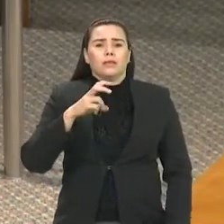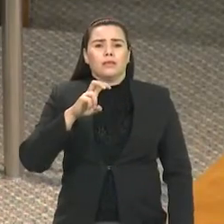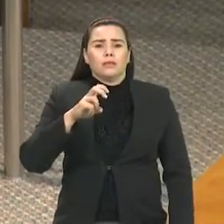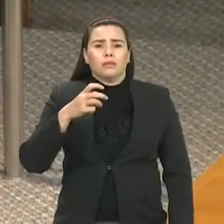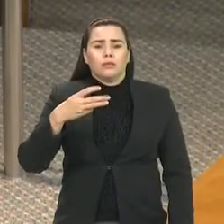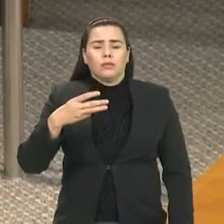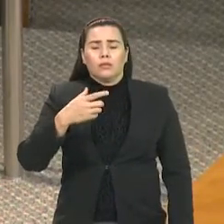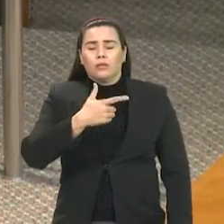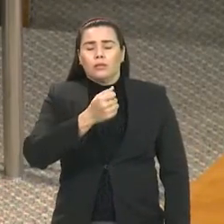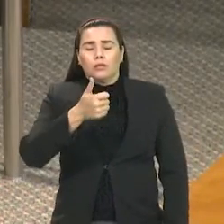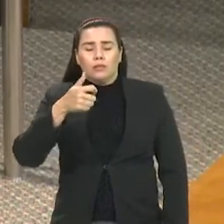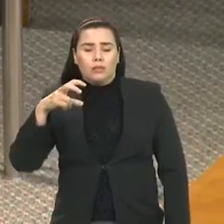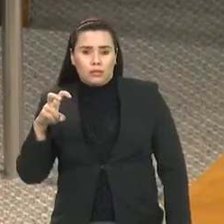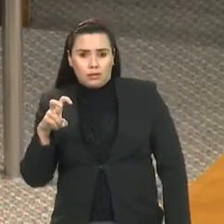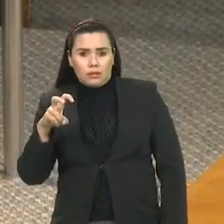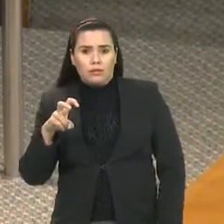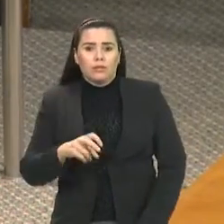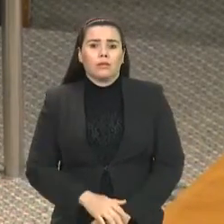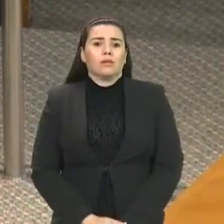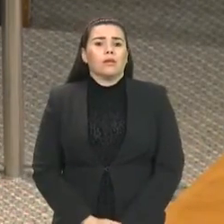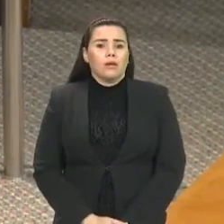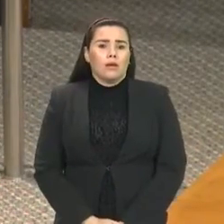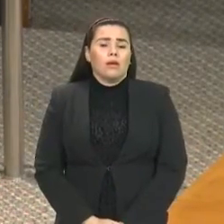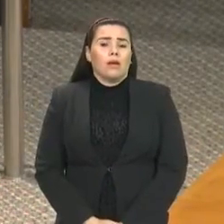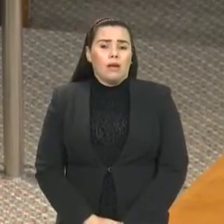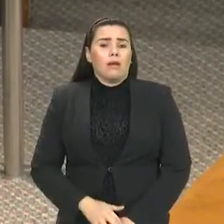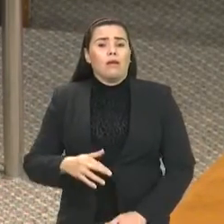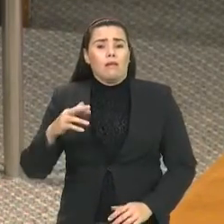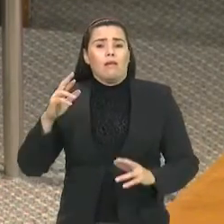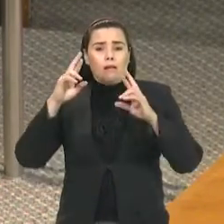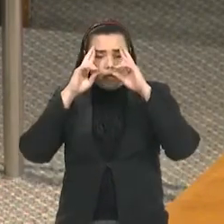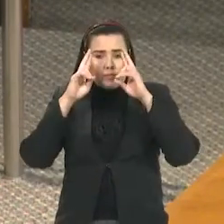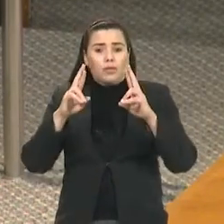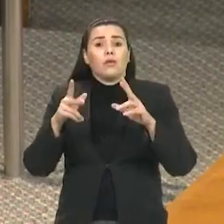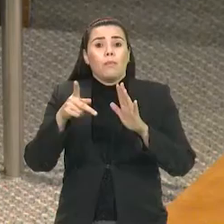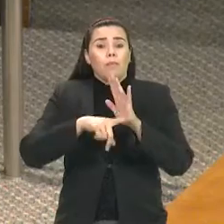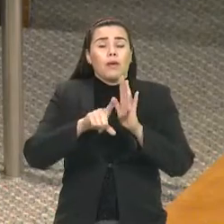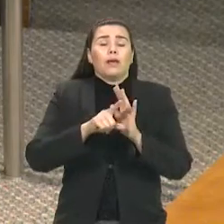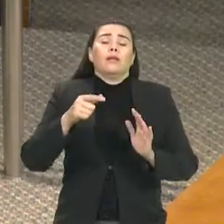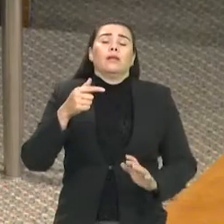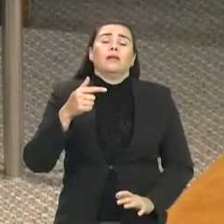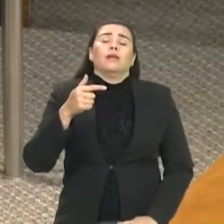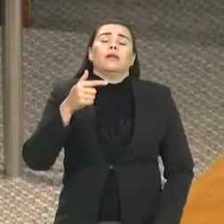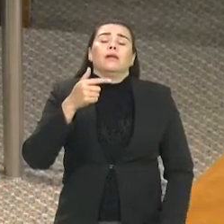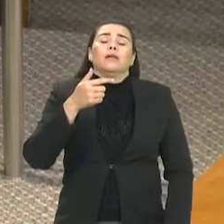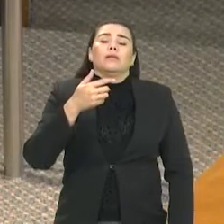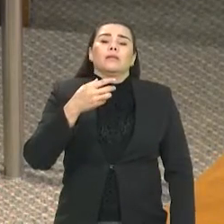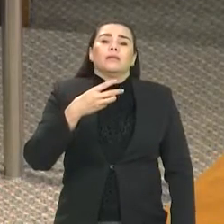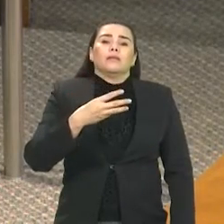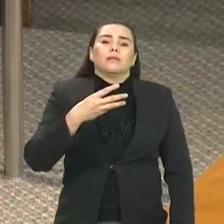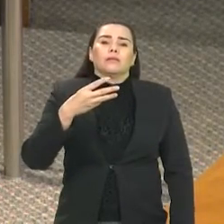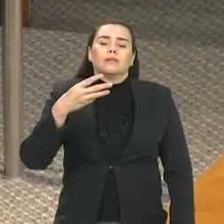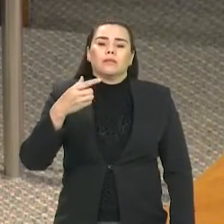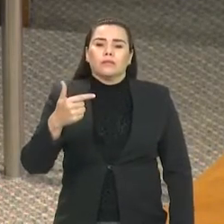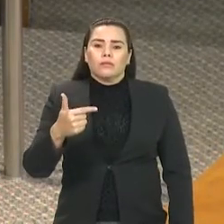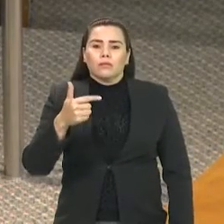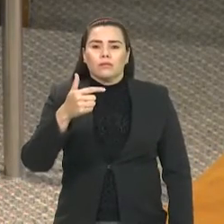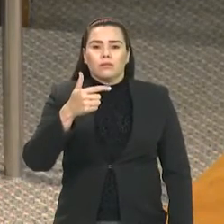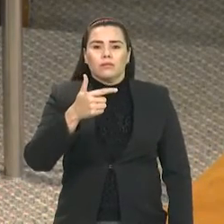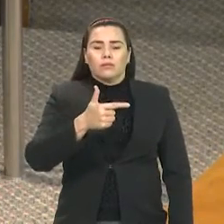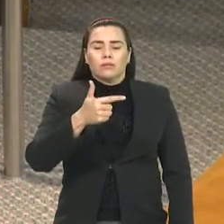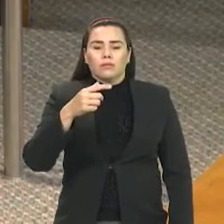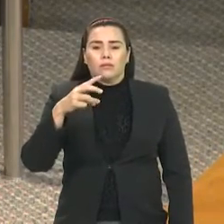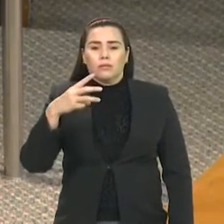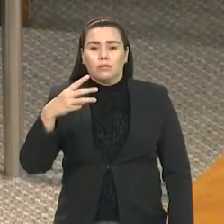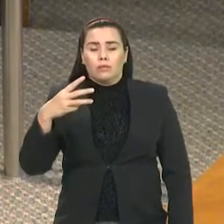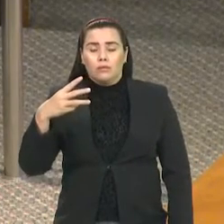valorizar e respeitar os condutores de ambulância. O PL 3829, que insere o condutor de ambulância na área